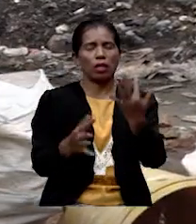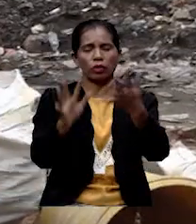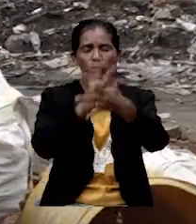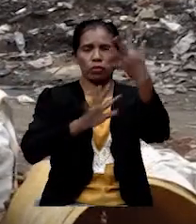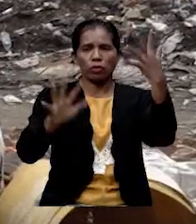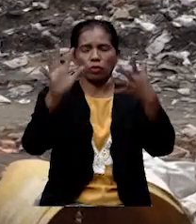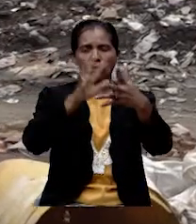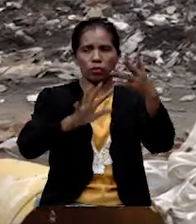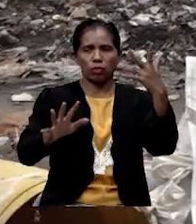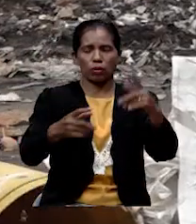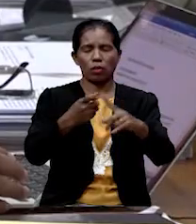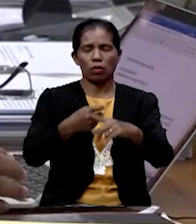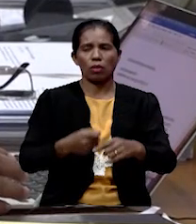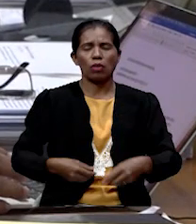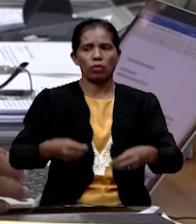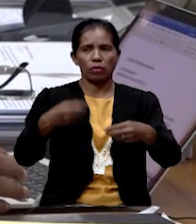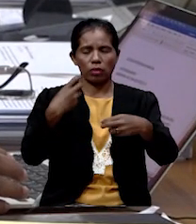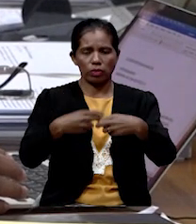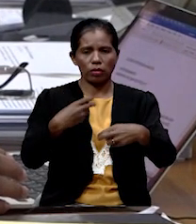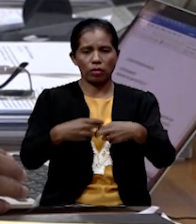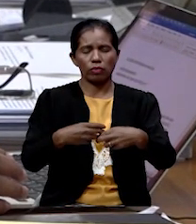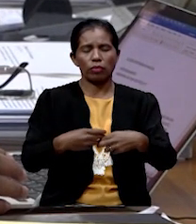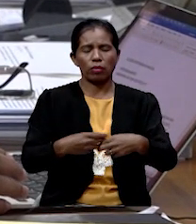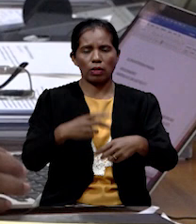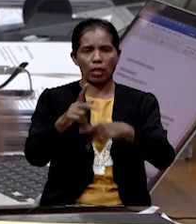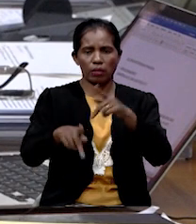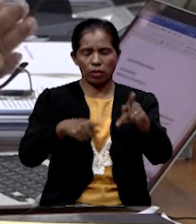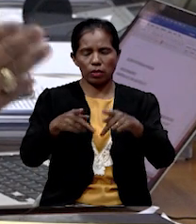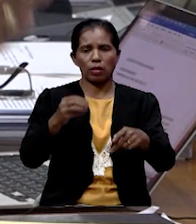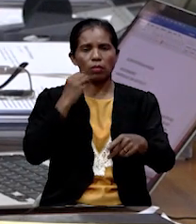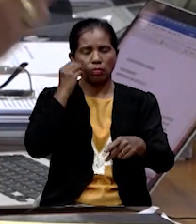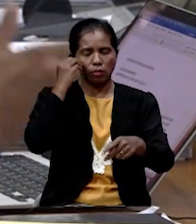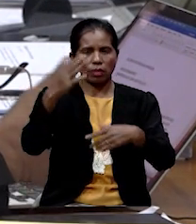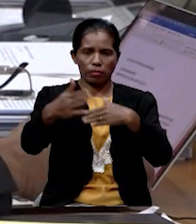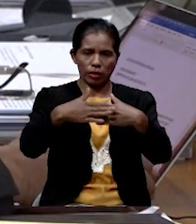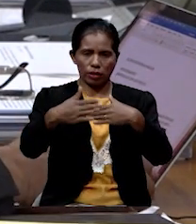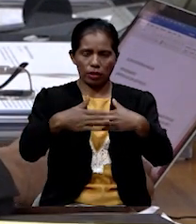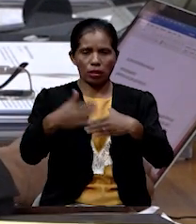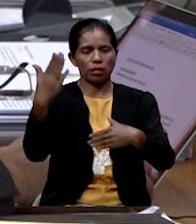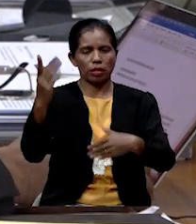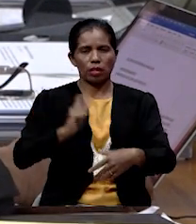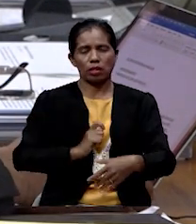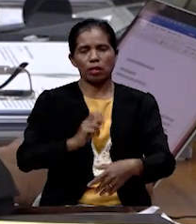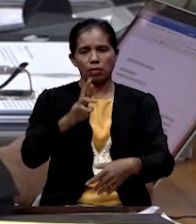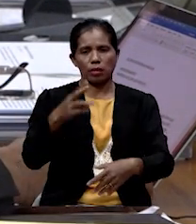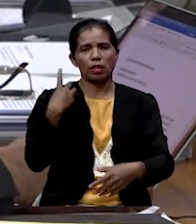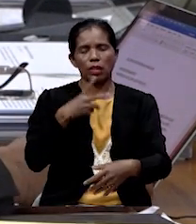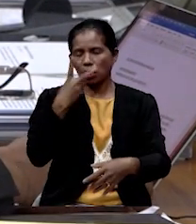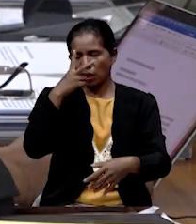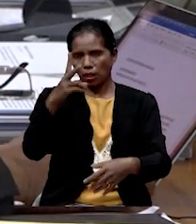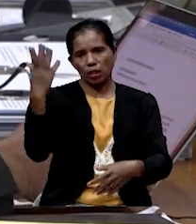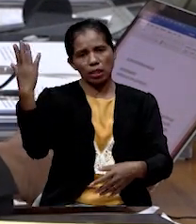o química, ne foi ameaça para a população se na beca o tempo naro, ela é Tibar. E tare kata que a Tibar